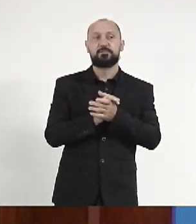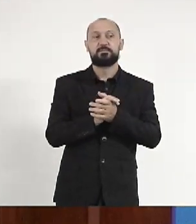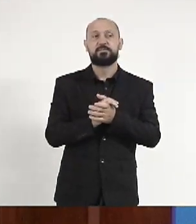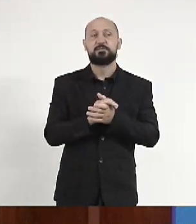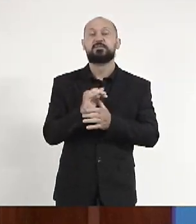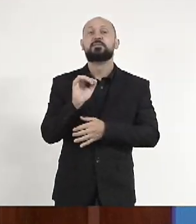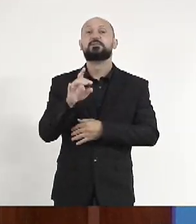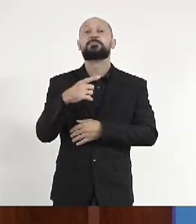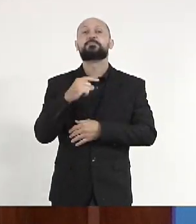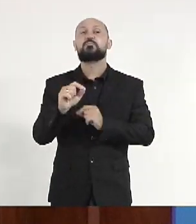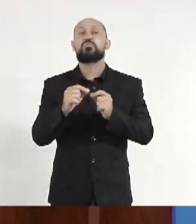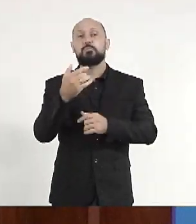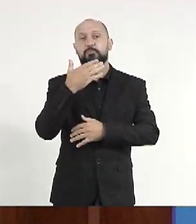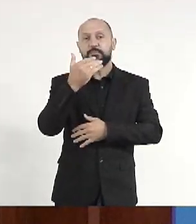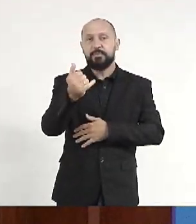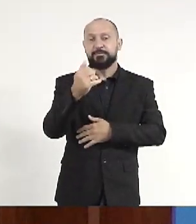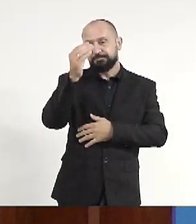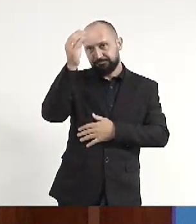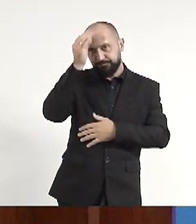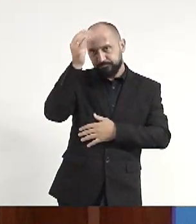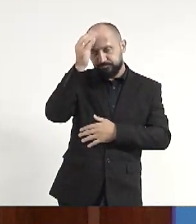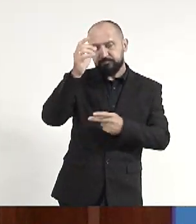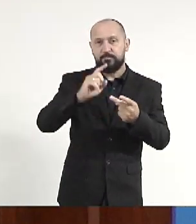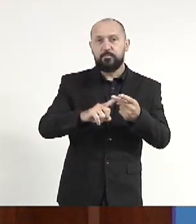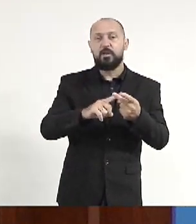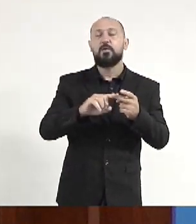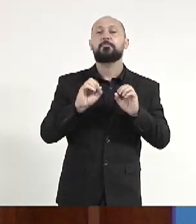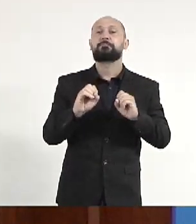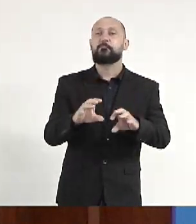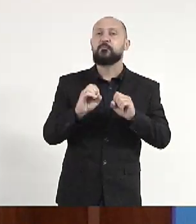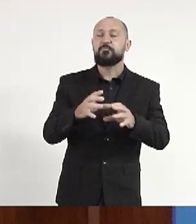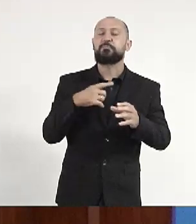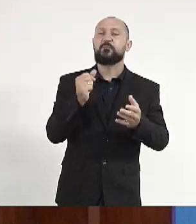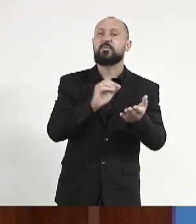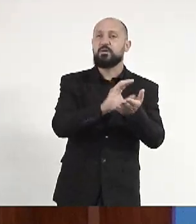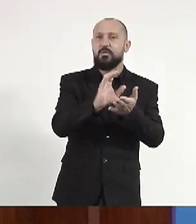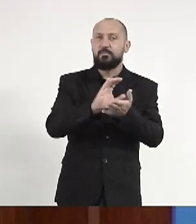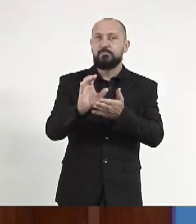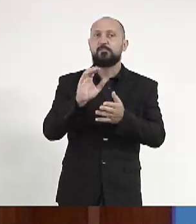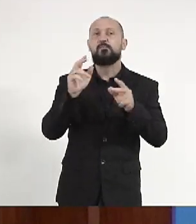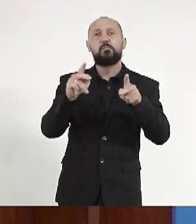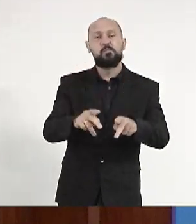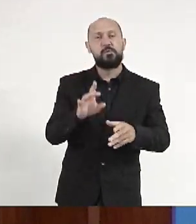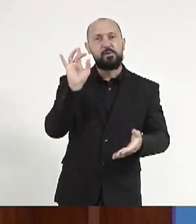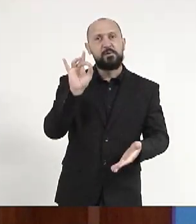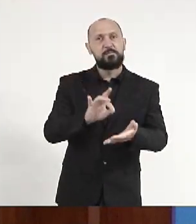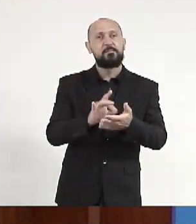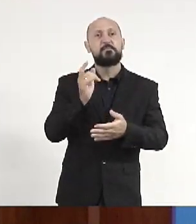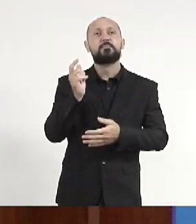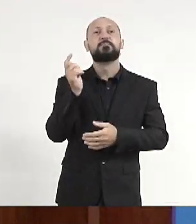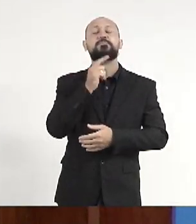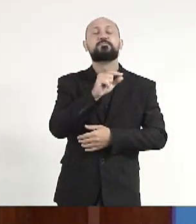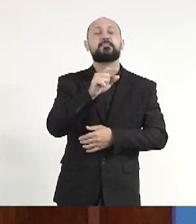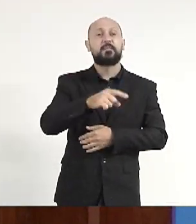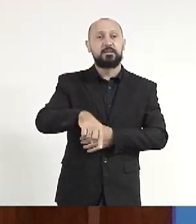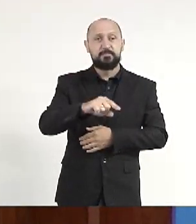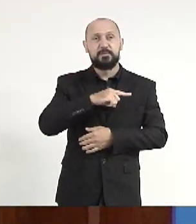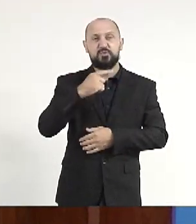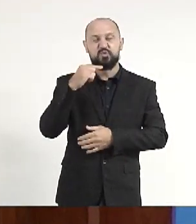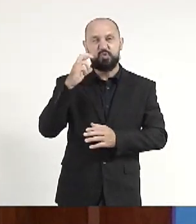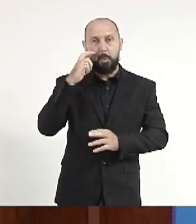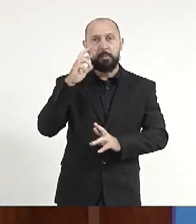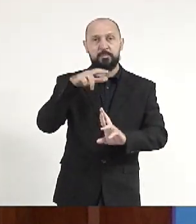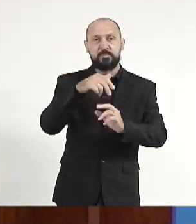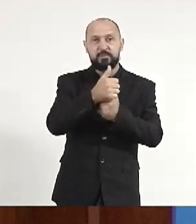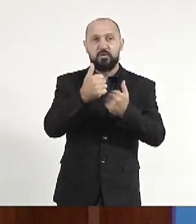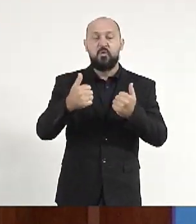isso apenas com uma melhora de consciência, da educação, de investimentos públicos realmente, para dar ao cidadão que nos